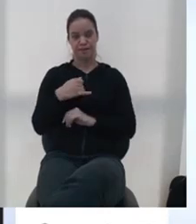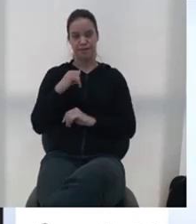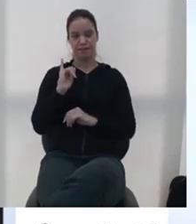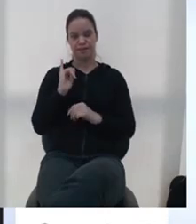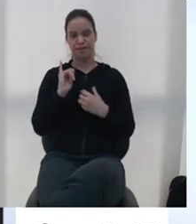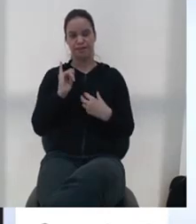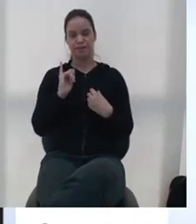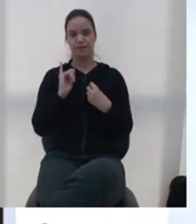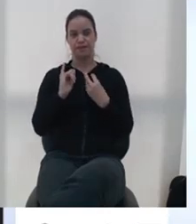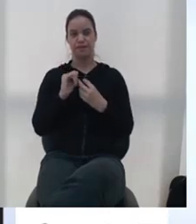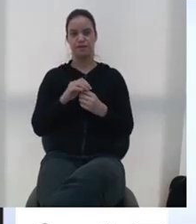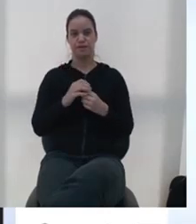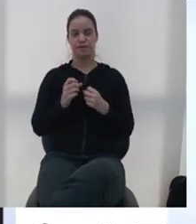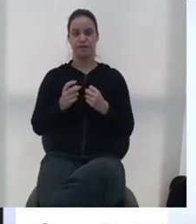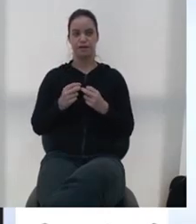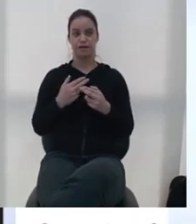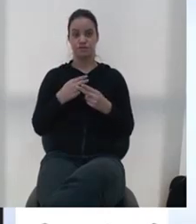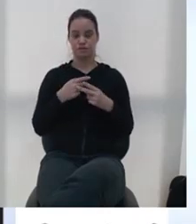que possa